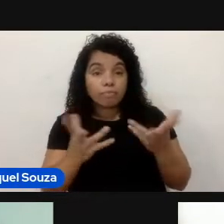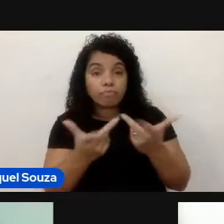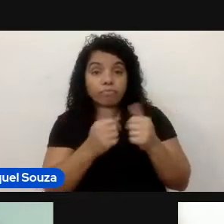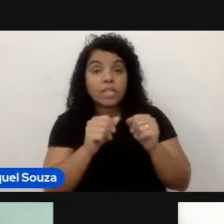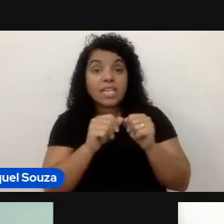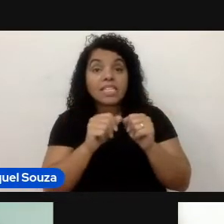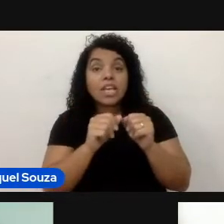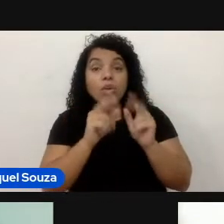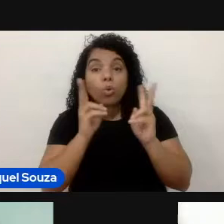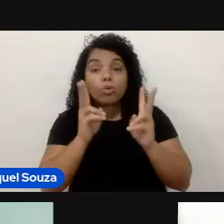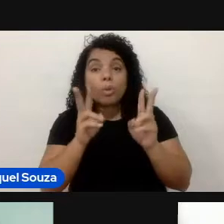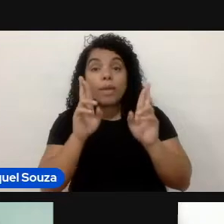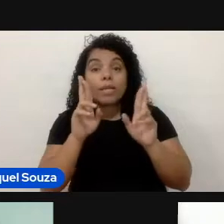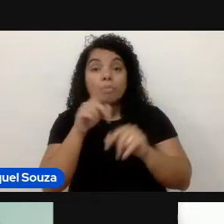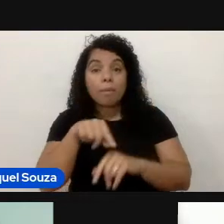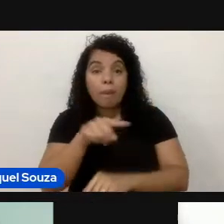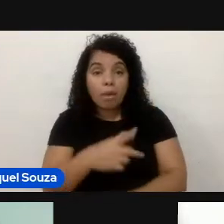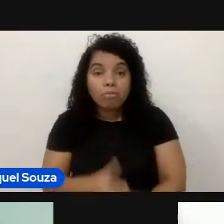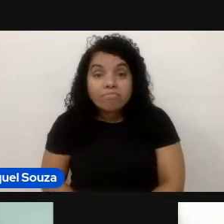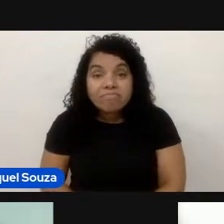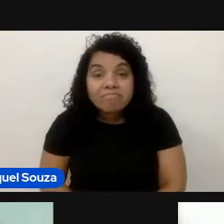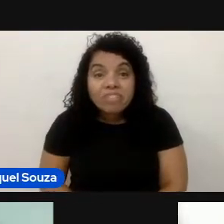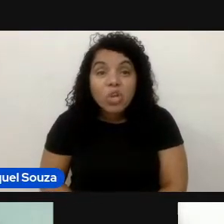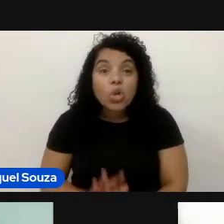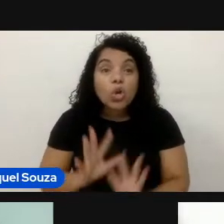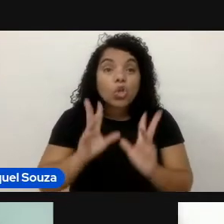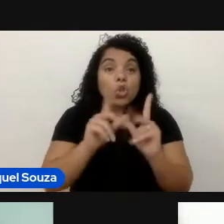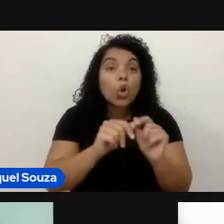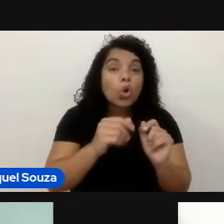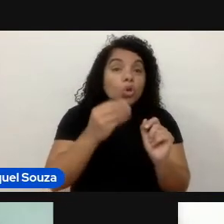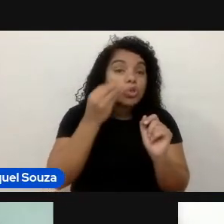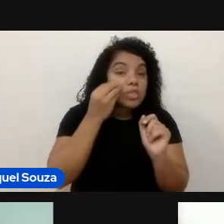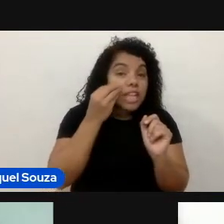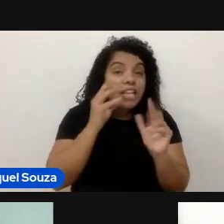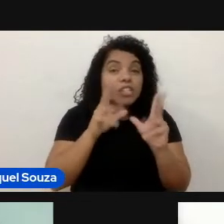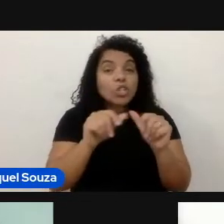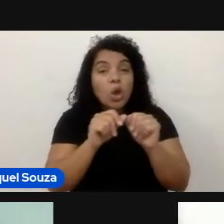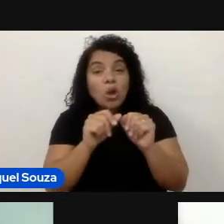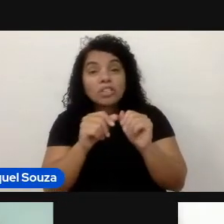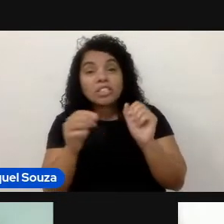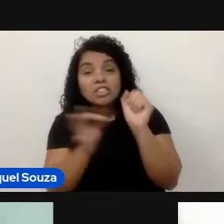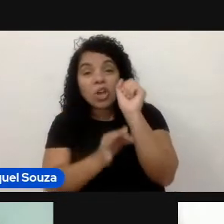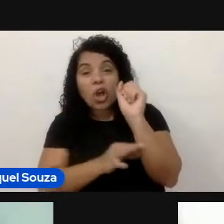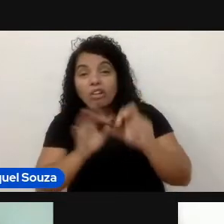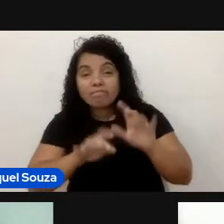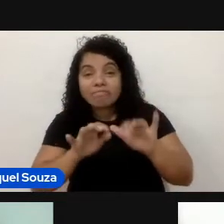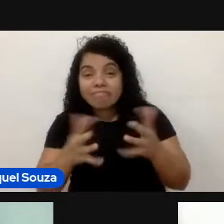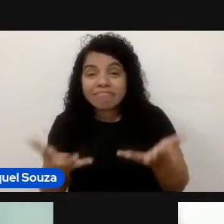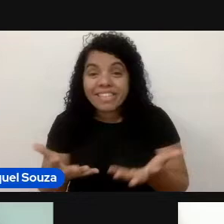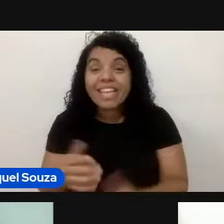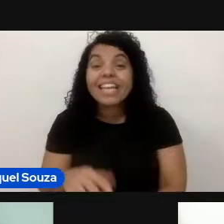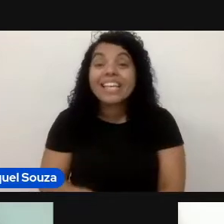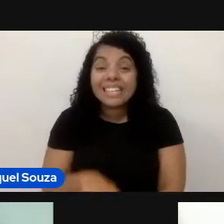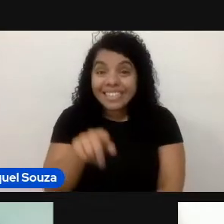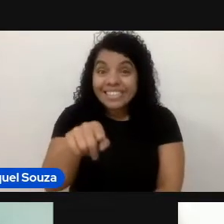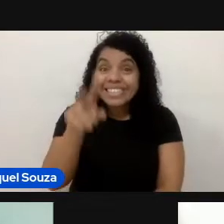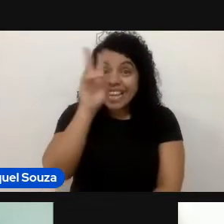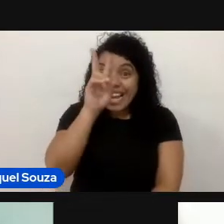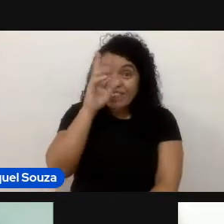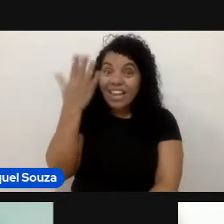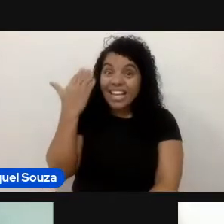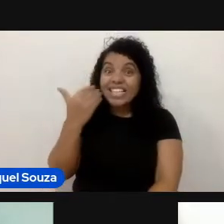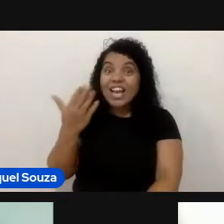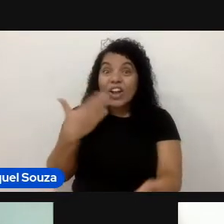executem o mesmo papel? Todos testam e todos codificam? O que vocês acham sobre isso? Lembrei de uma conversa que a gente teve, não foi,